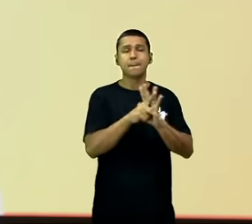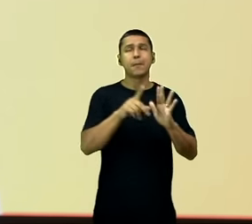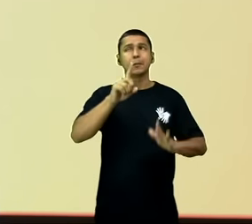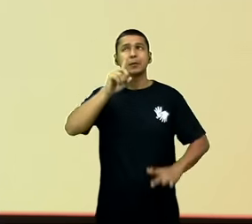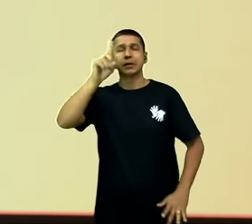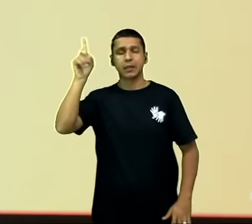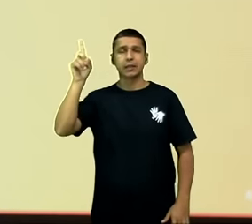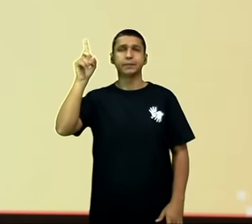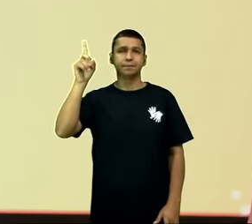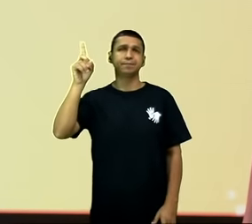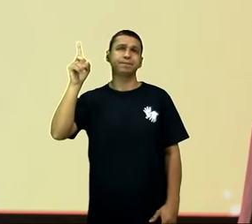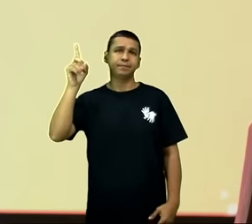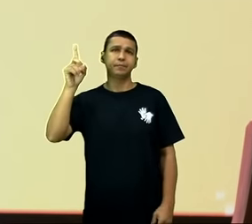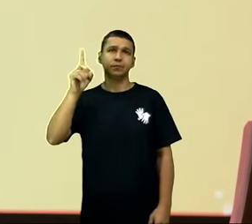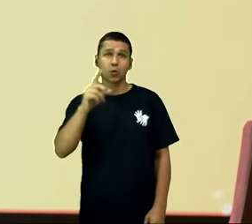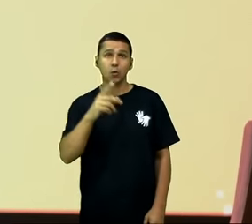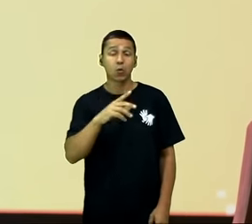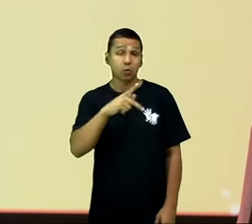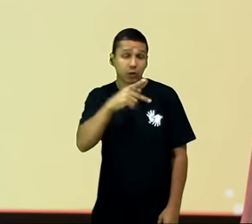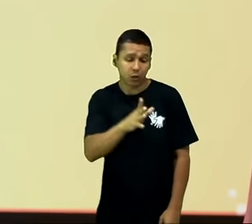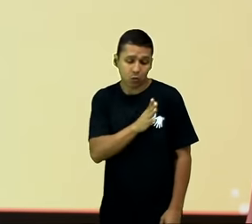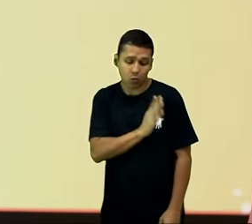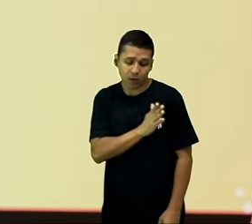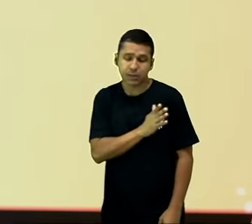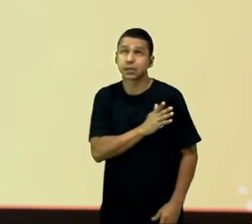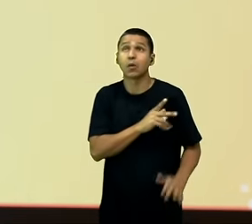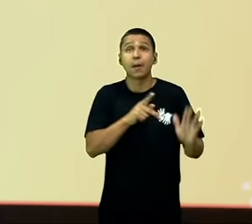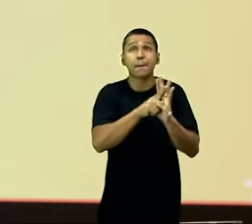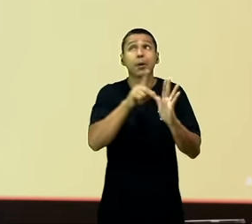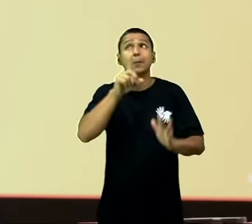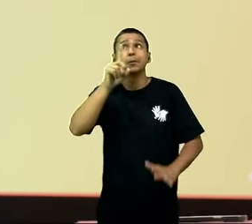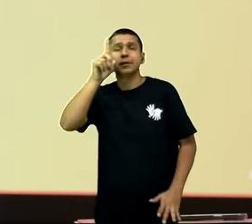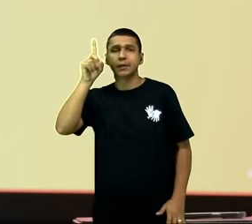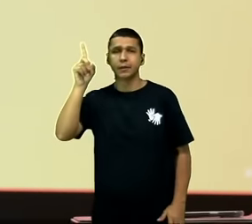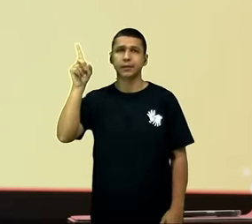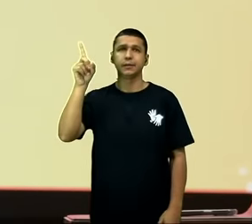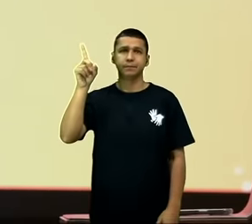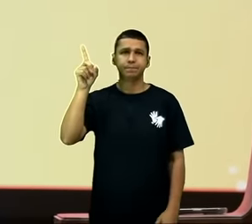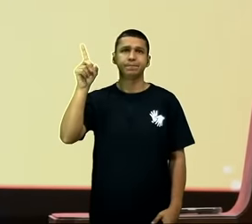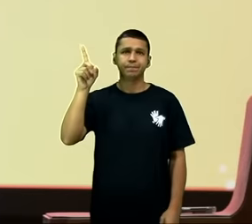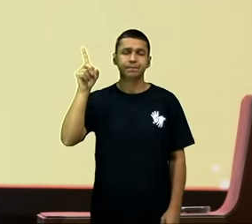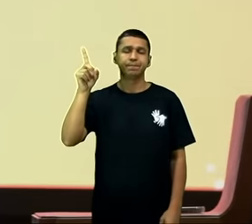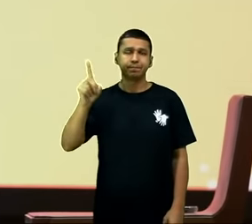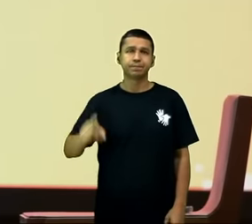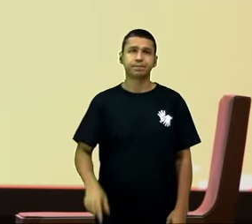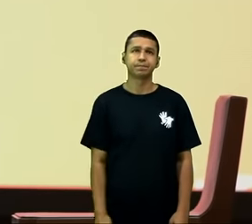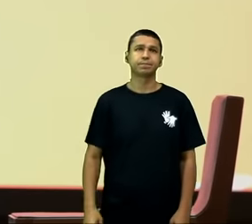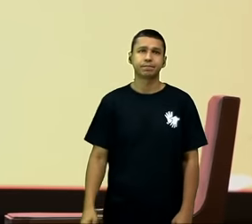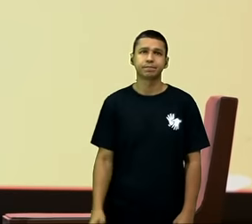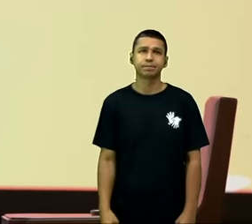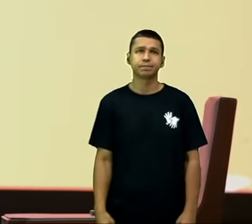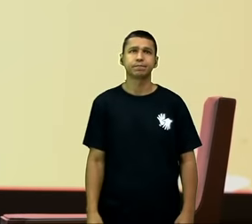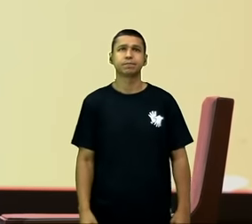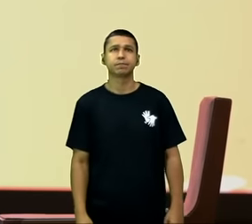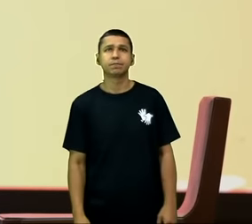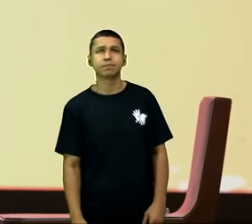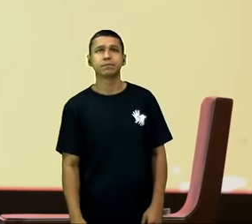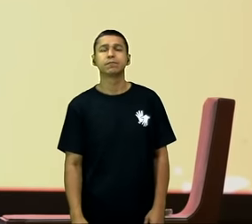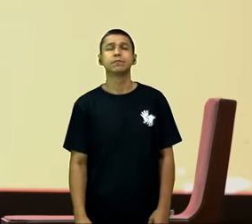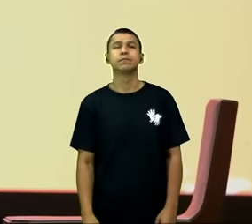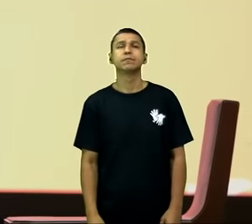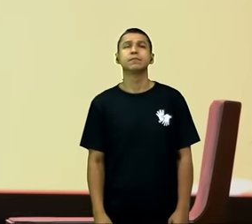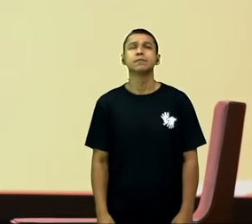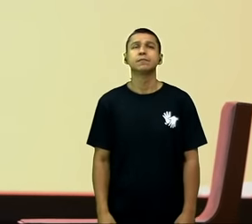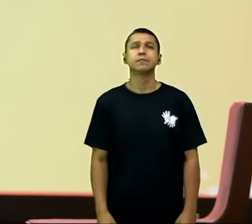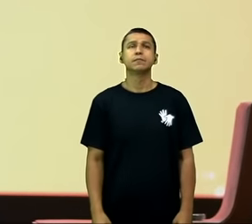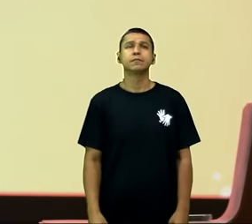Então não coloque no seu coração aquilo que Deus te deu para cuidar não é teu e o seu coração é dele. É por isso, irmão,